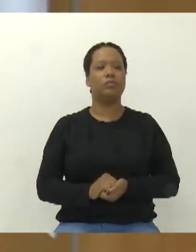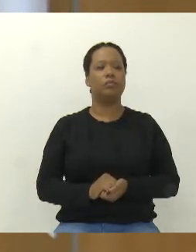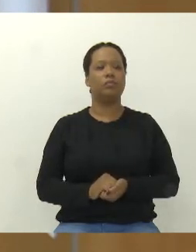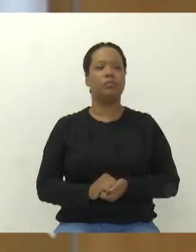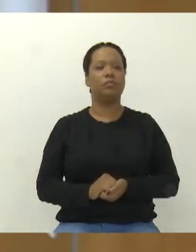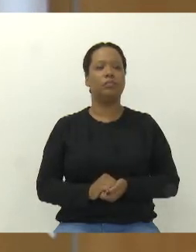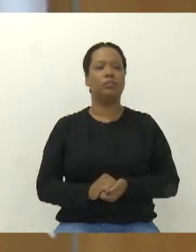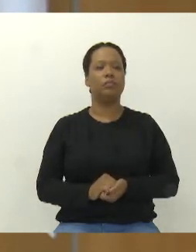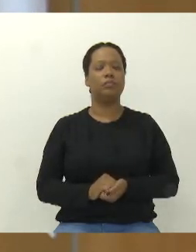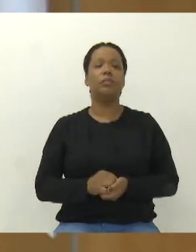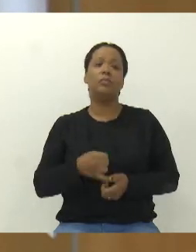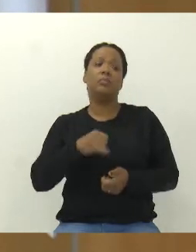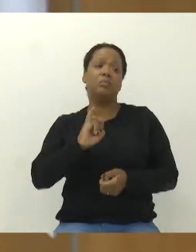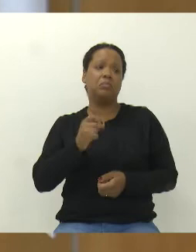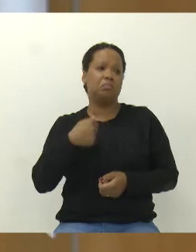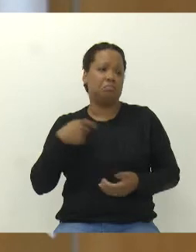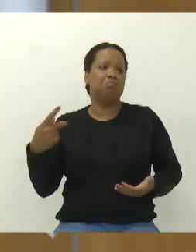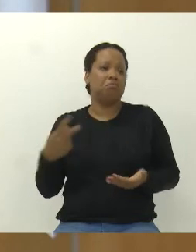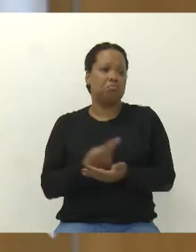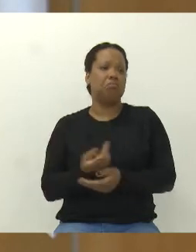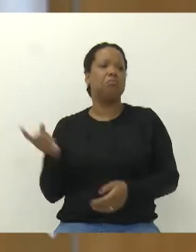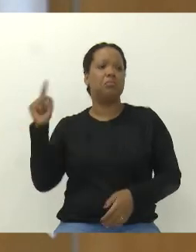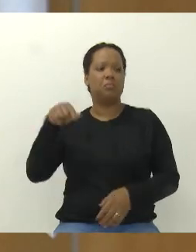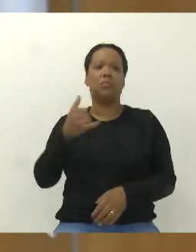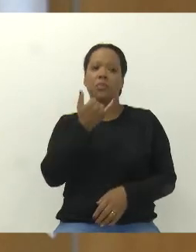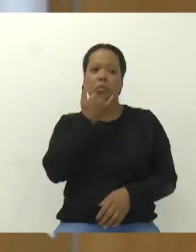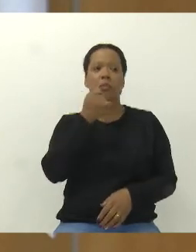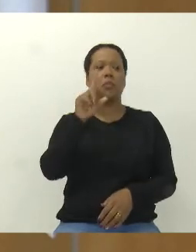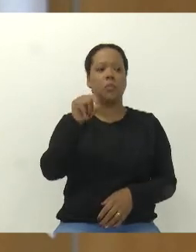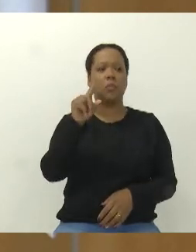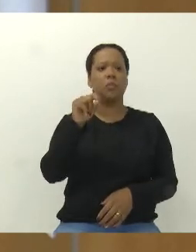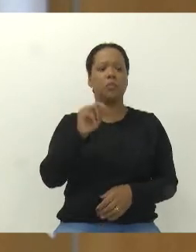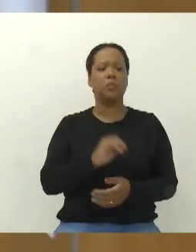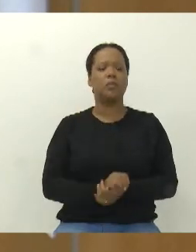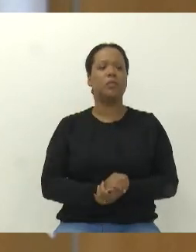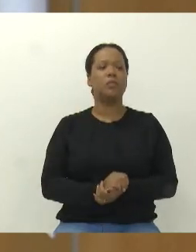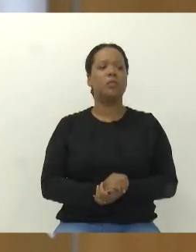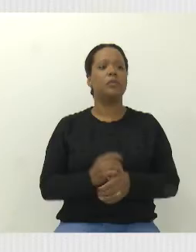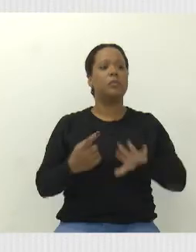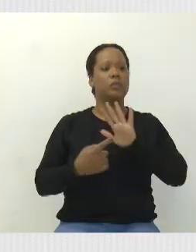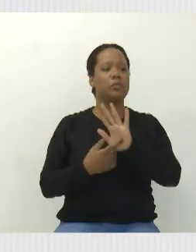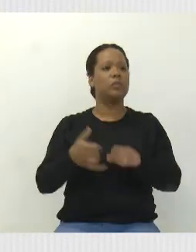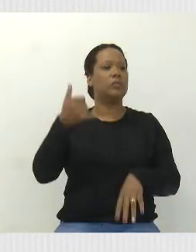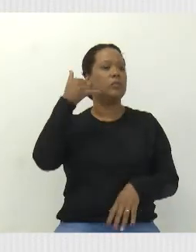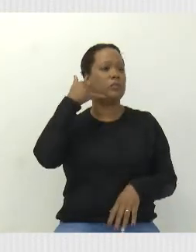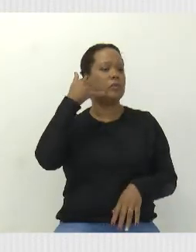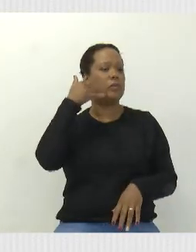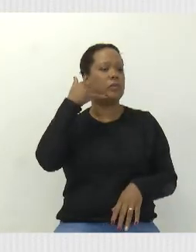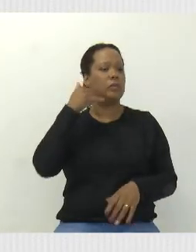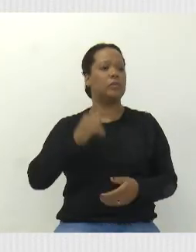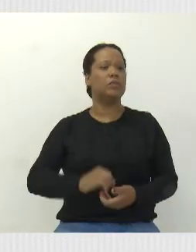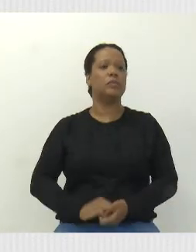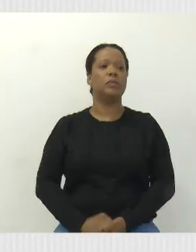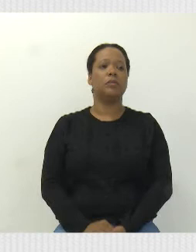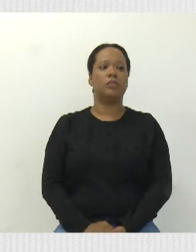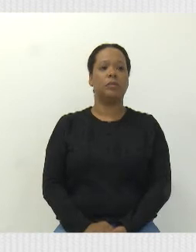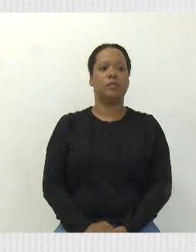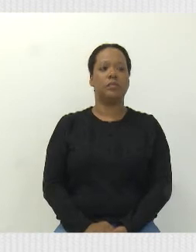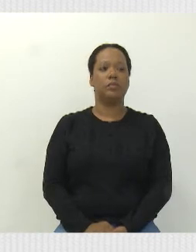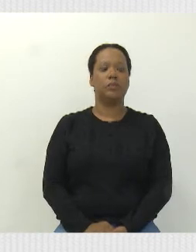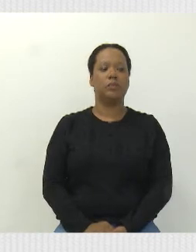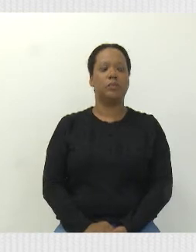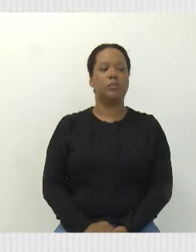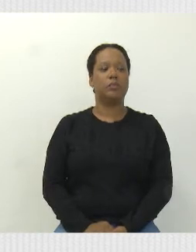nenhum problema em vir aqui e se desculpar, tá certo? Então, pode colocar meus contatos, Murilo, por favor? Está aí,